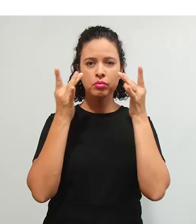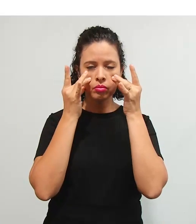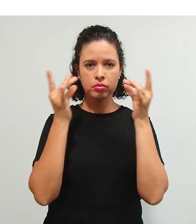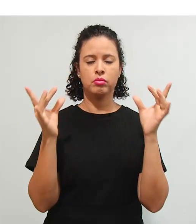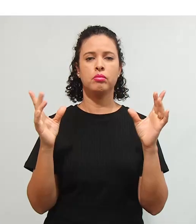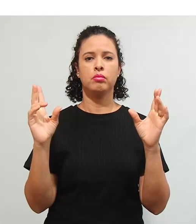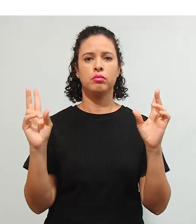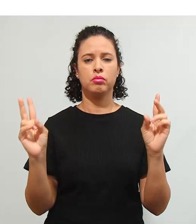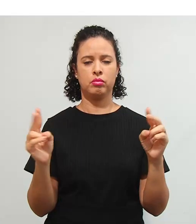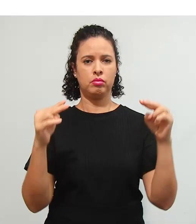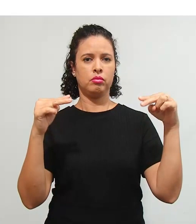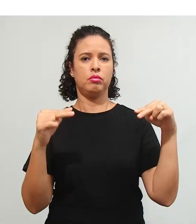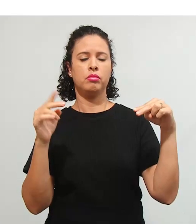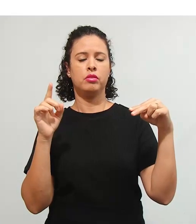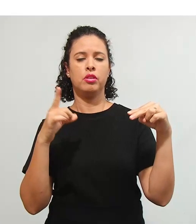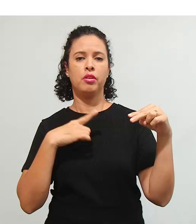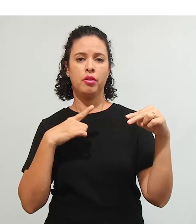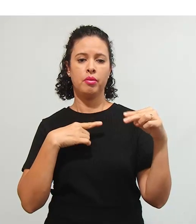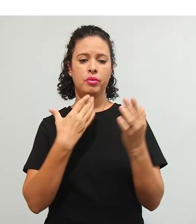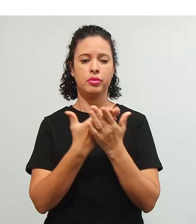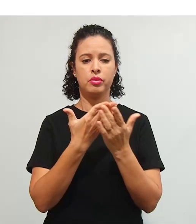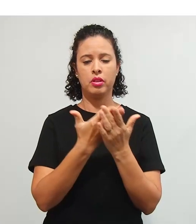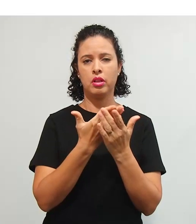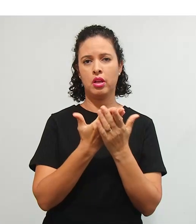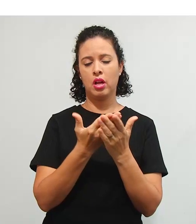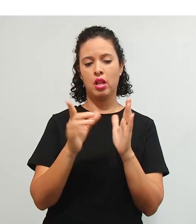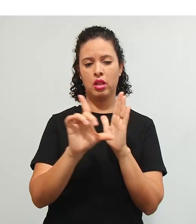Lei Orçamentária do Governo de Rondônia, de